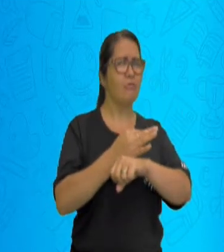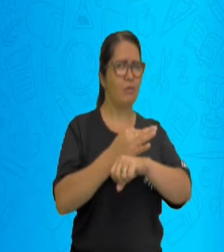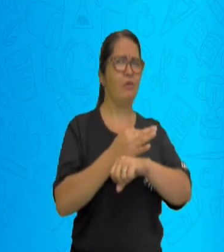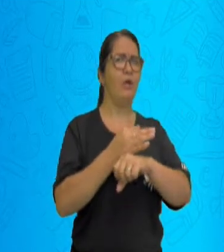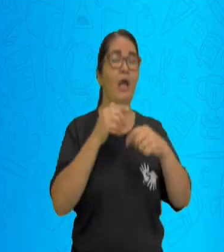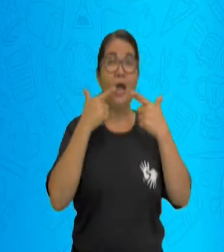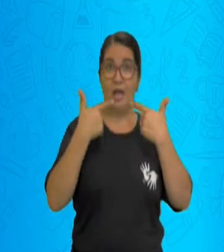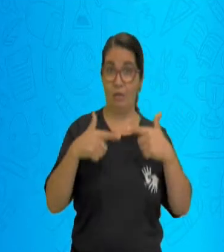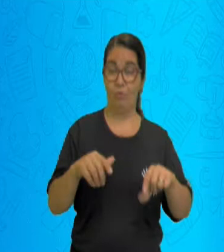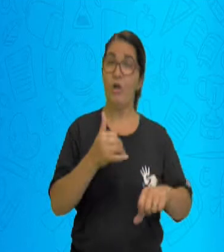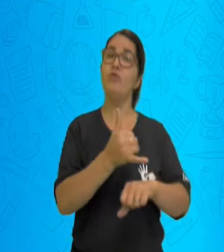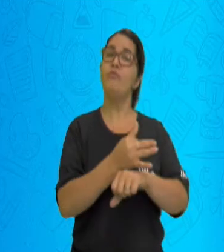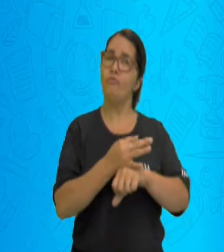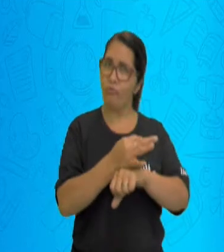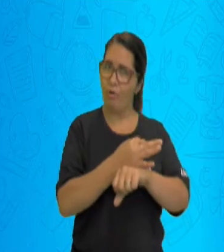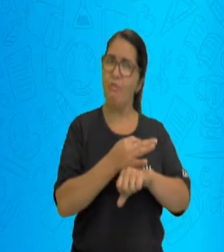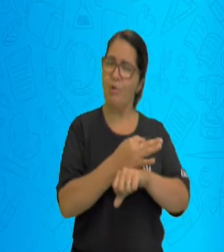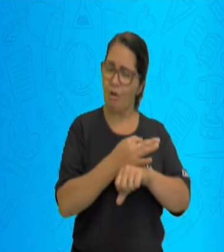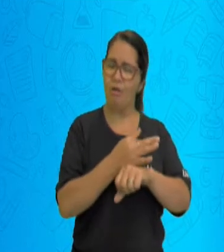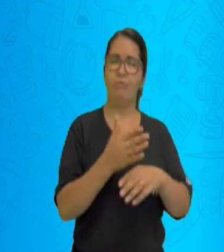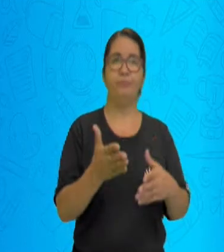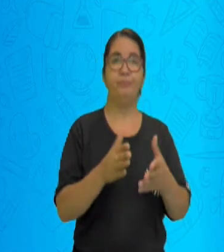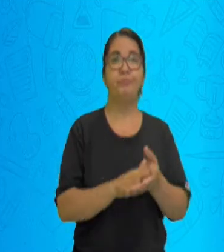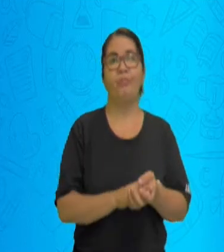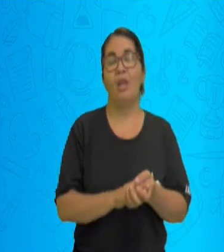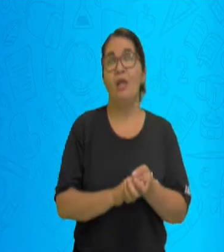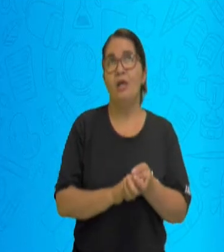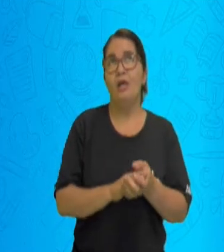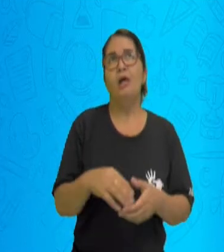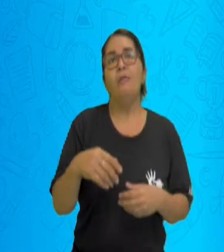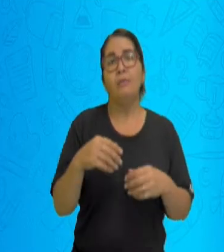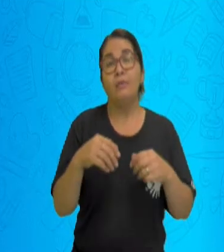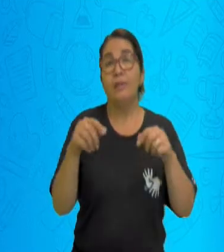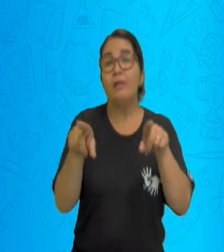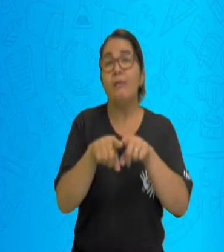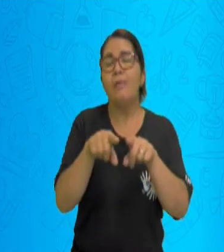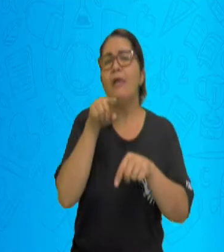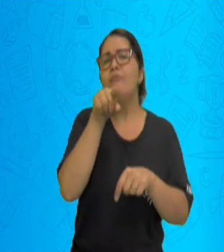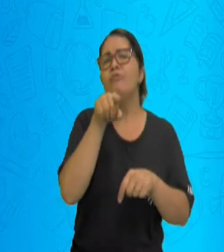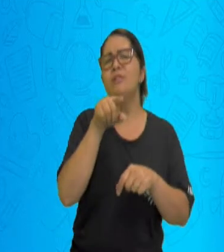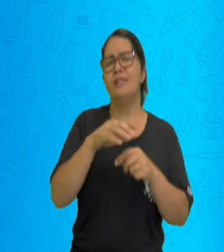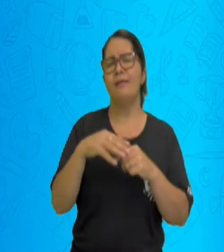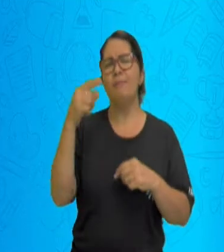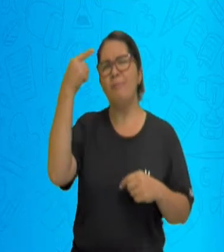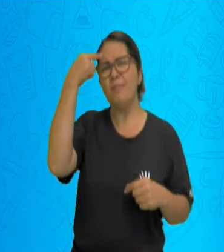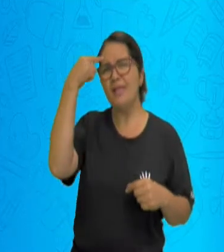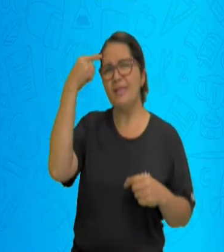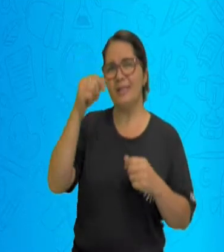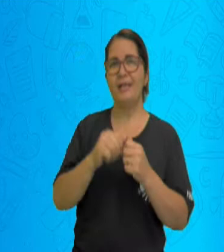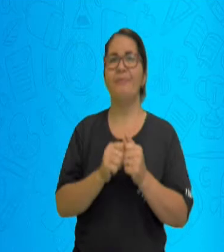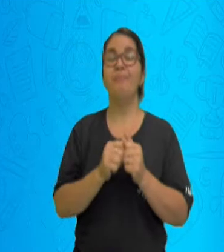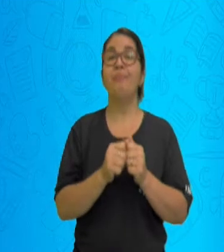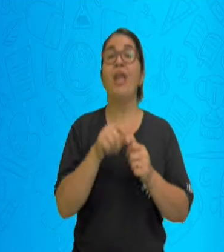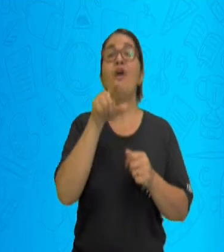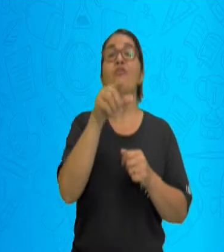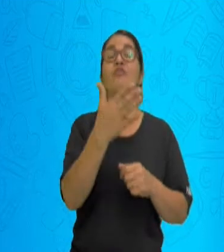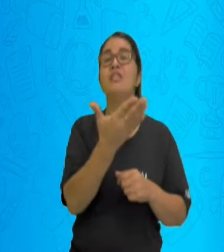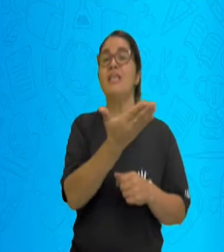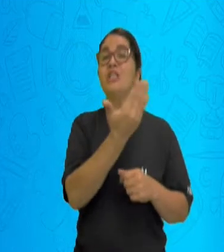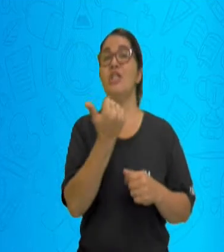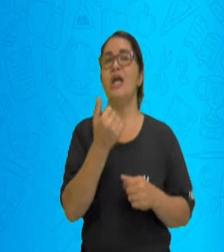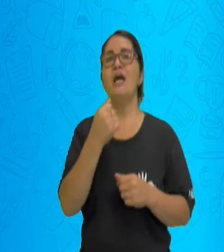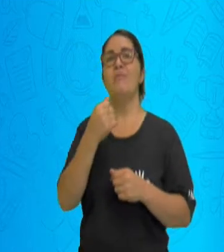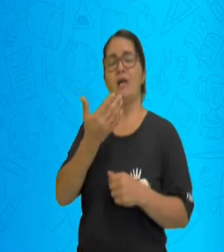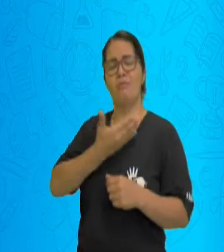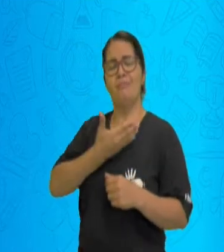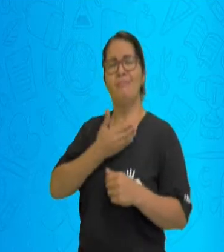amigo. Vamos imaginar aí você com seus 20 anos, né? Convida um amigo para ir à praia. E o